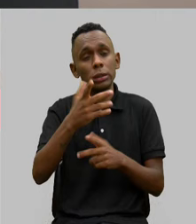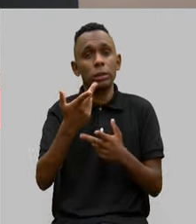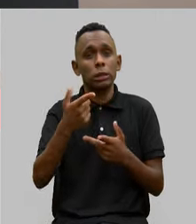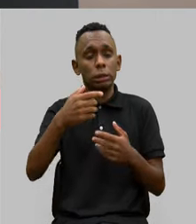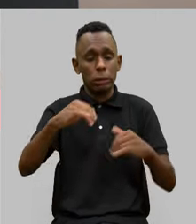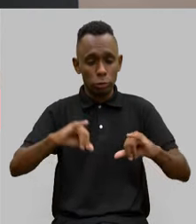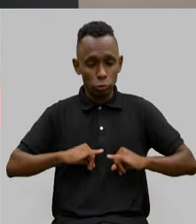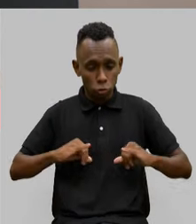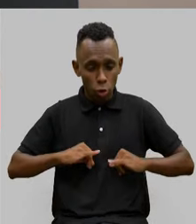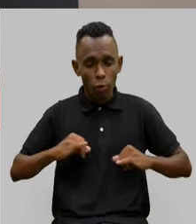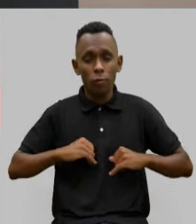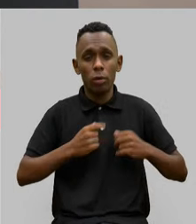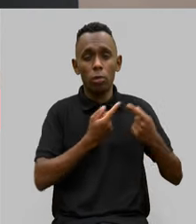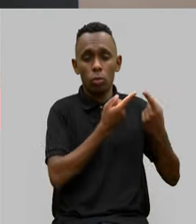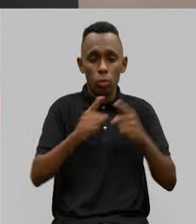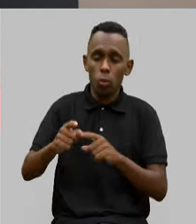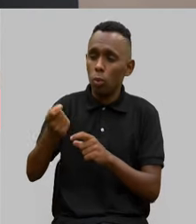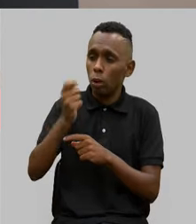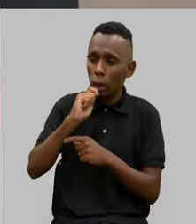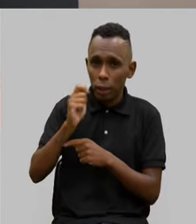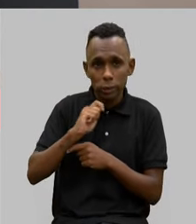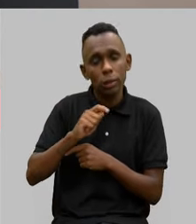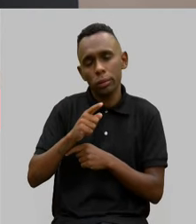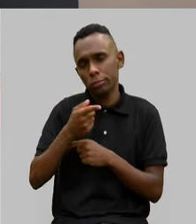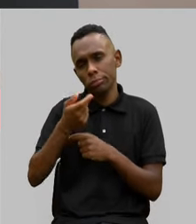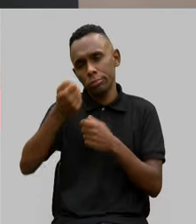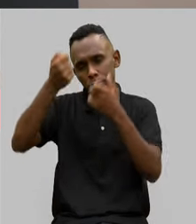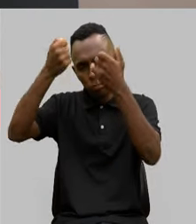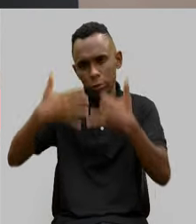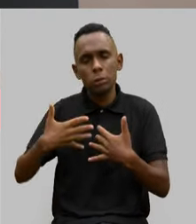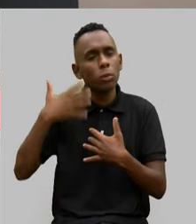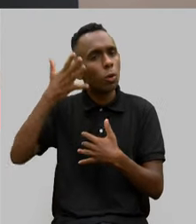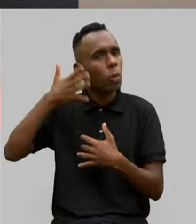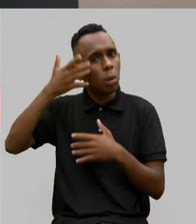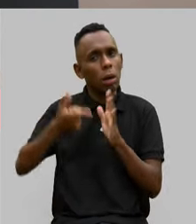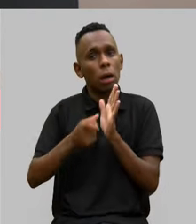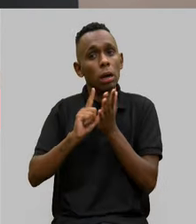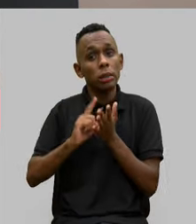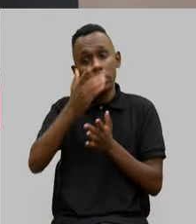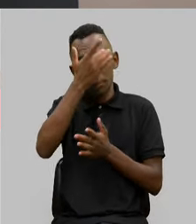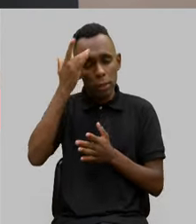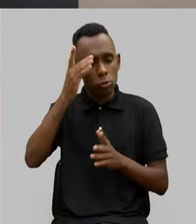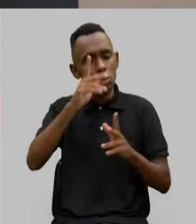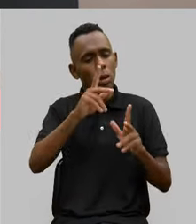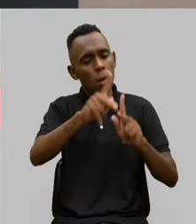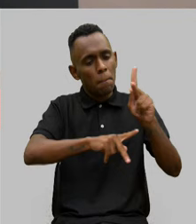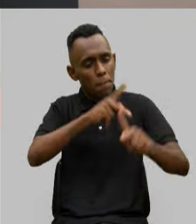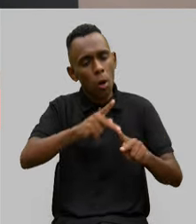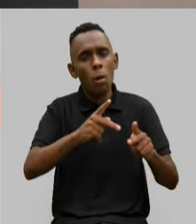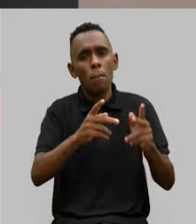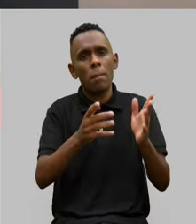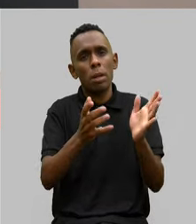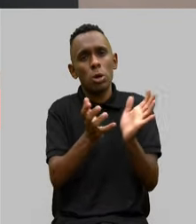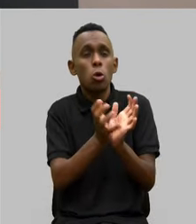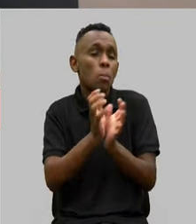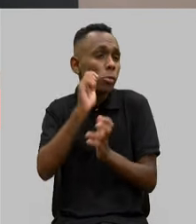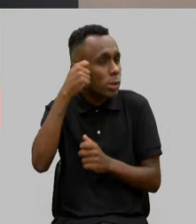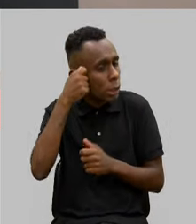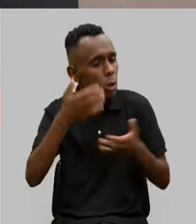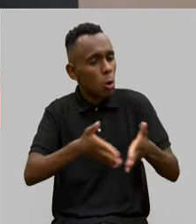relação à guerra as drogas como foi bem dito já por alguns colegas as pessoas negras periféricas pobres que